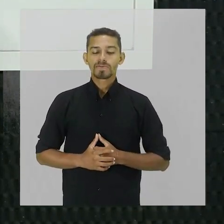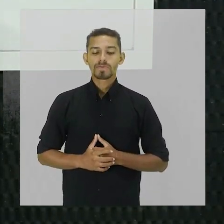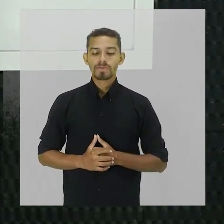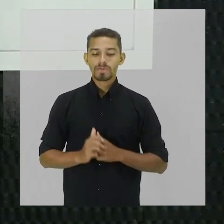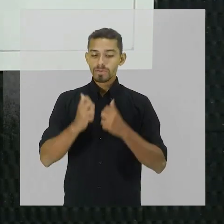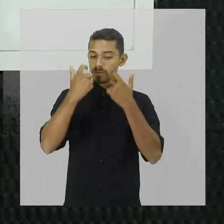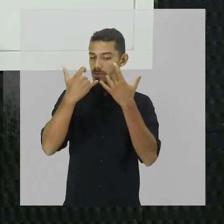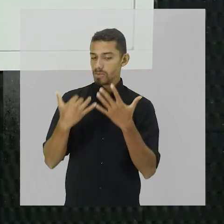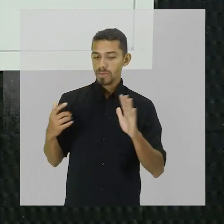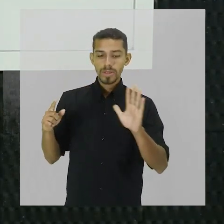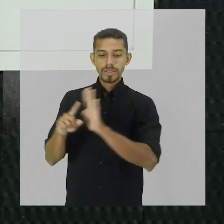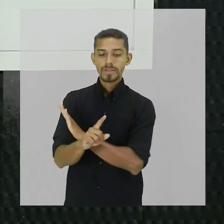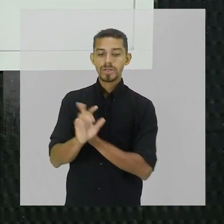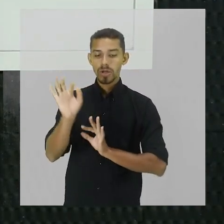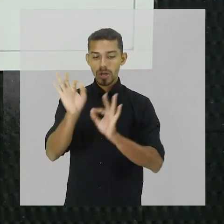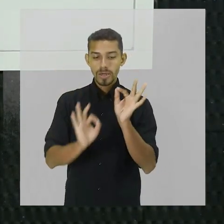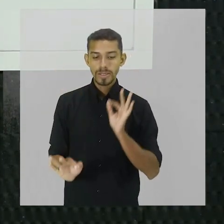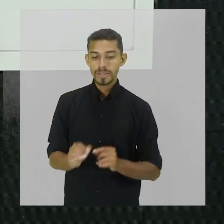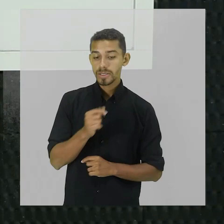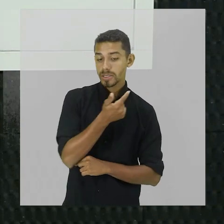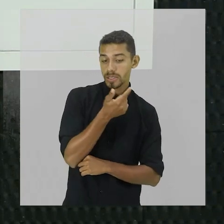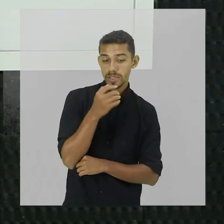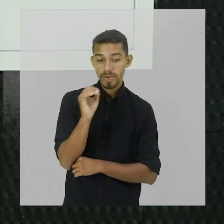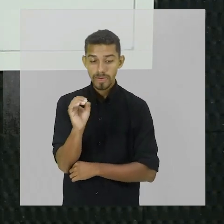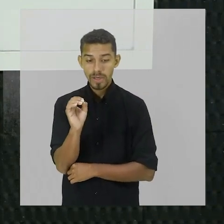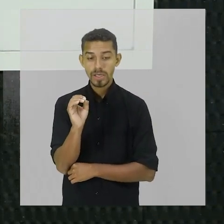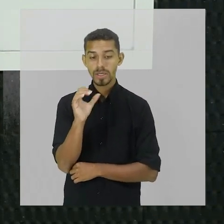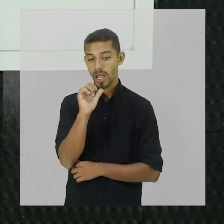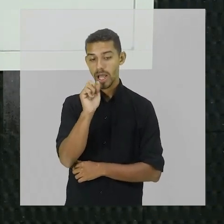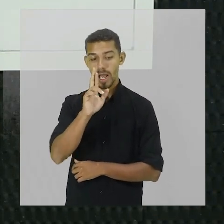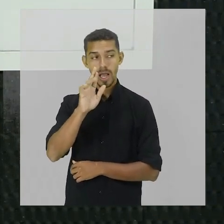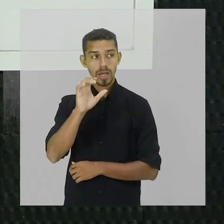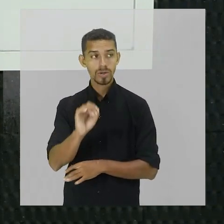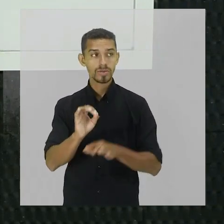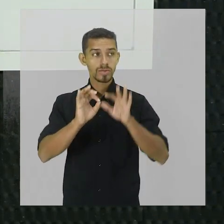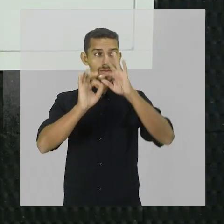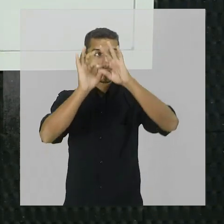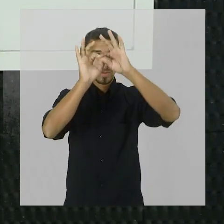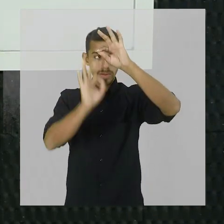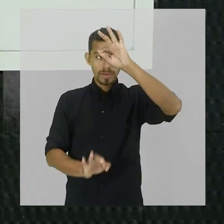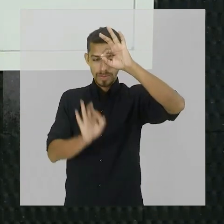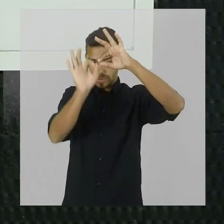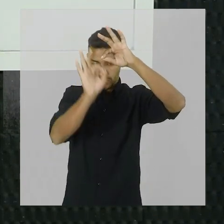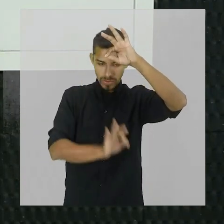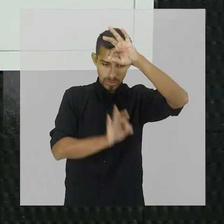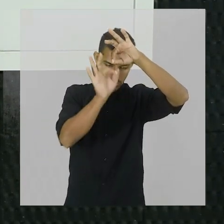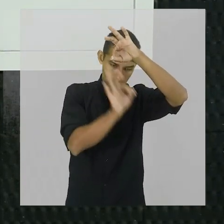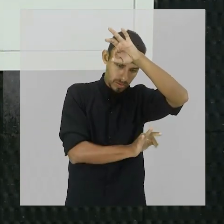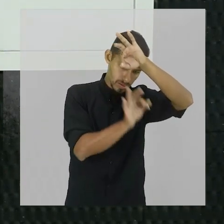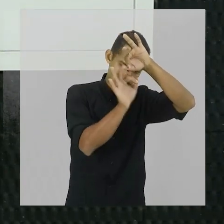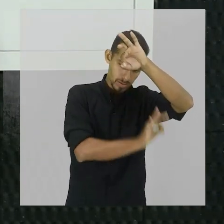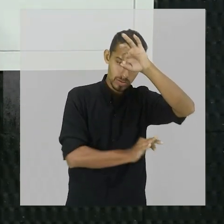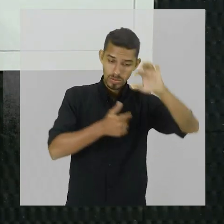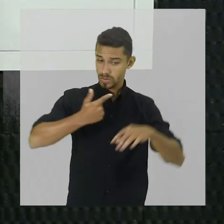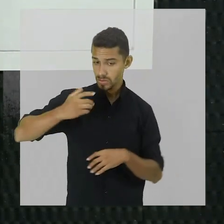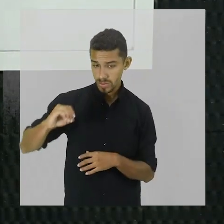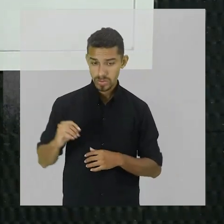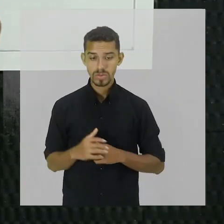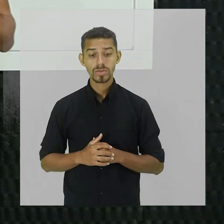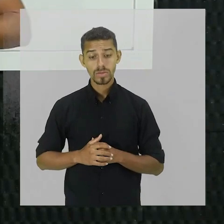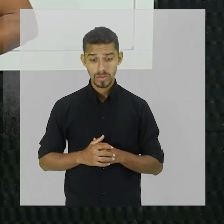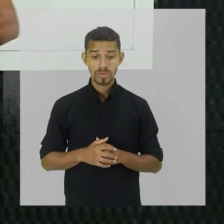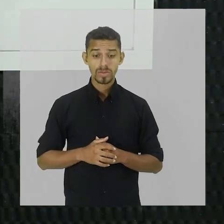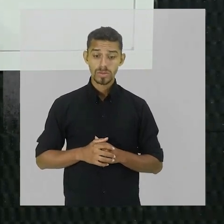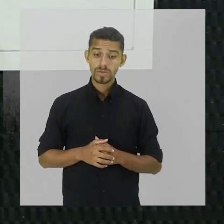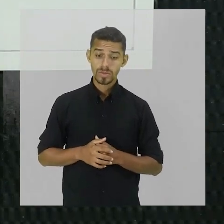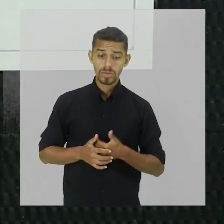fala que ele formou 20 arcos desse aqui, 20 arcos. Ora, turma, então o que acontece? Esses 100